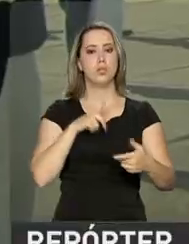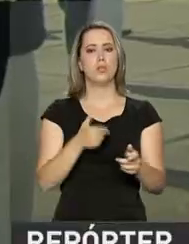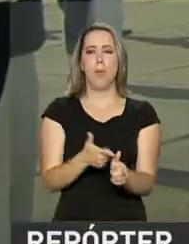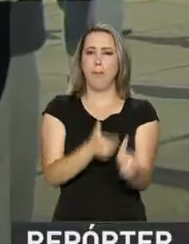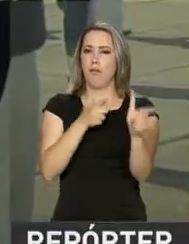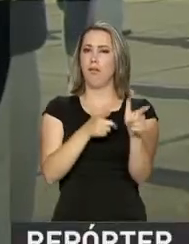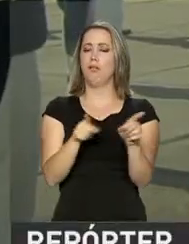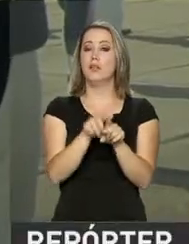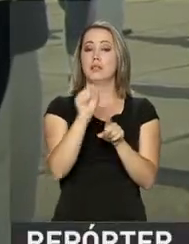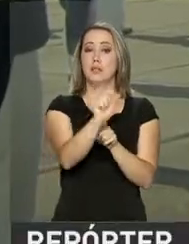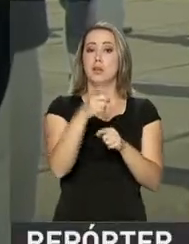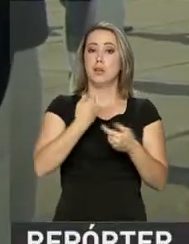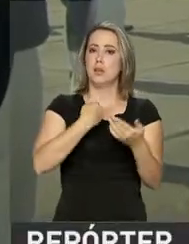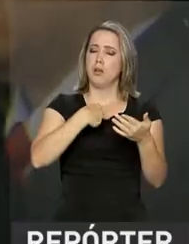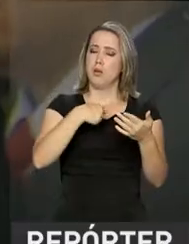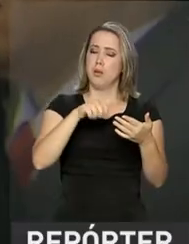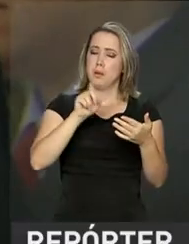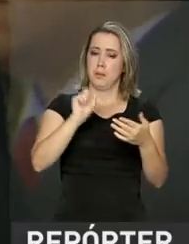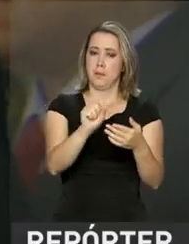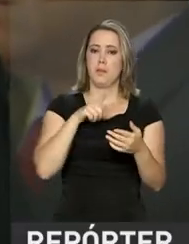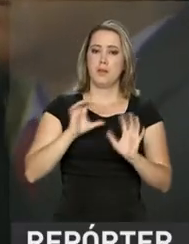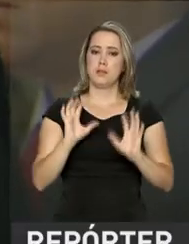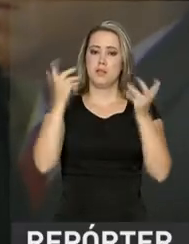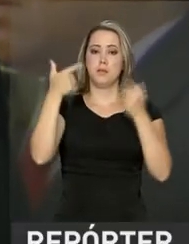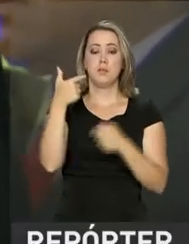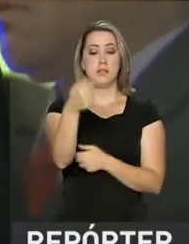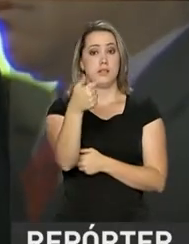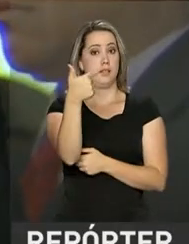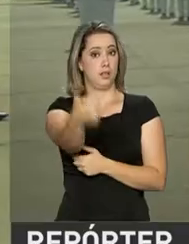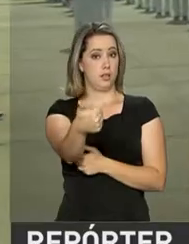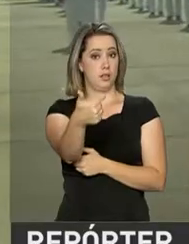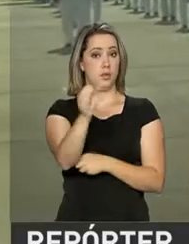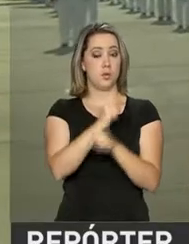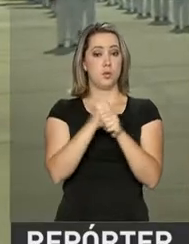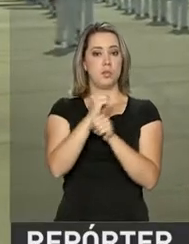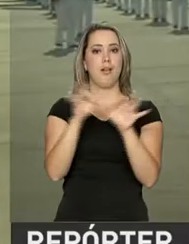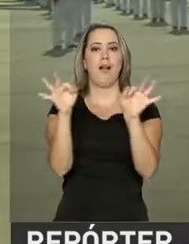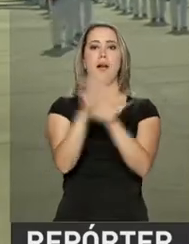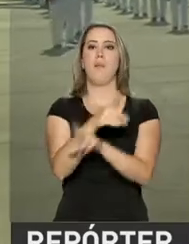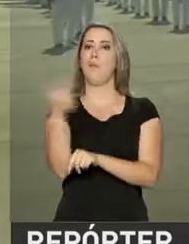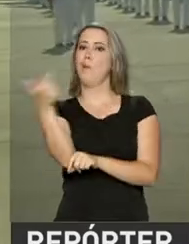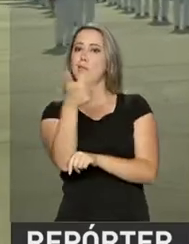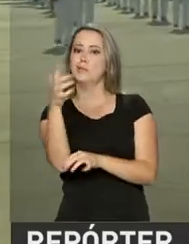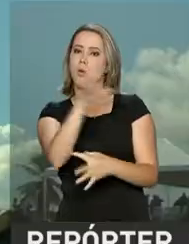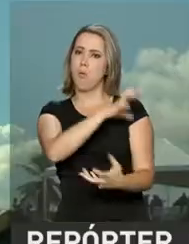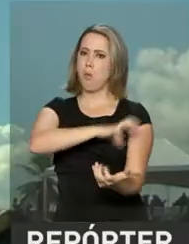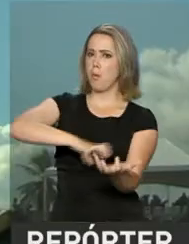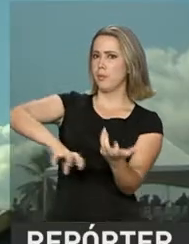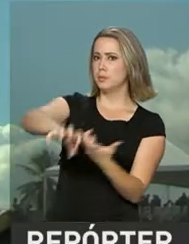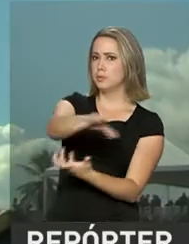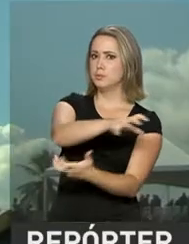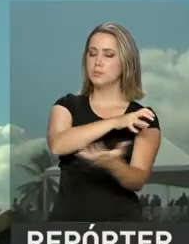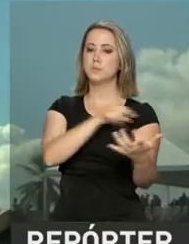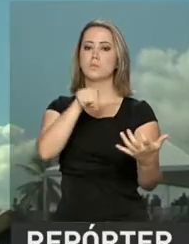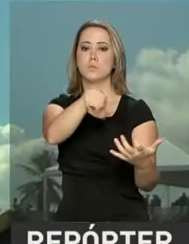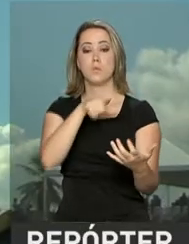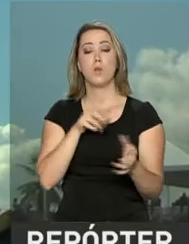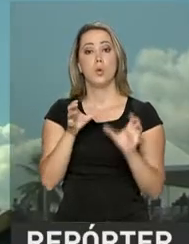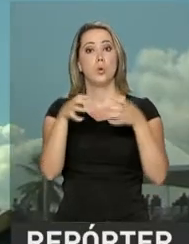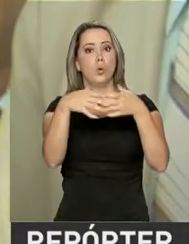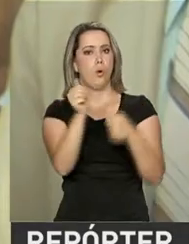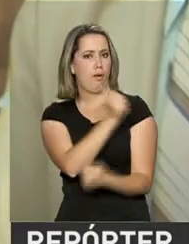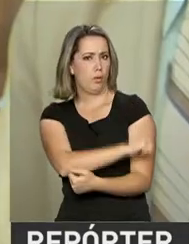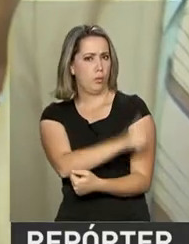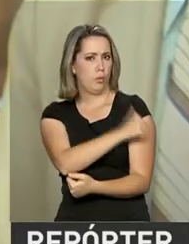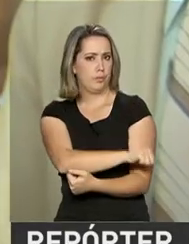pelos militares celebravam os 72 anos do fim da Segunda Guerra Mundial. No Monumento Nacional aos Mortos, no Rio de